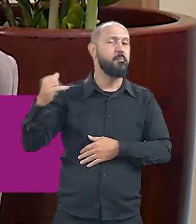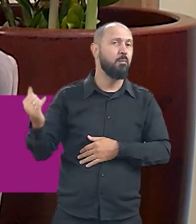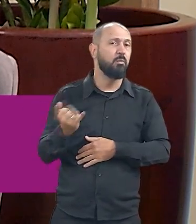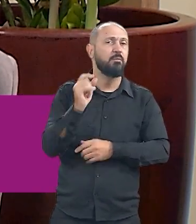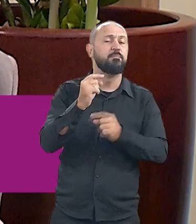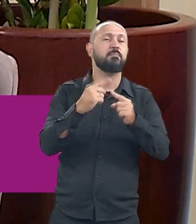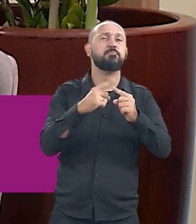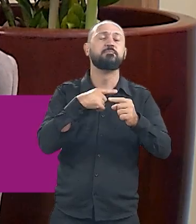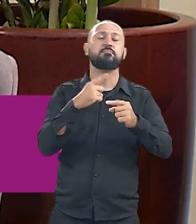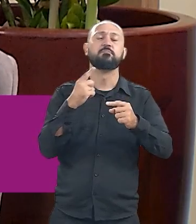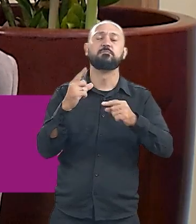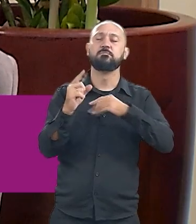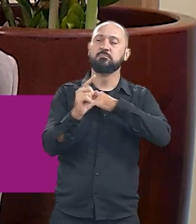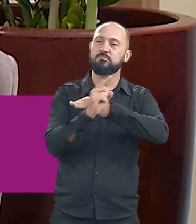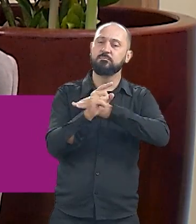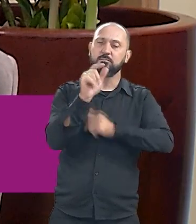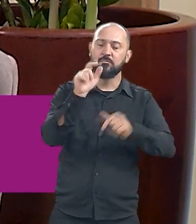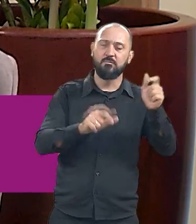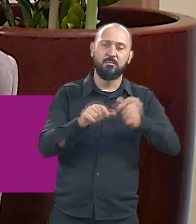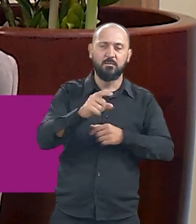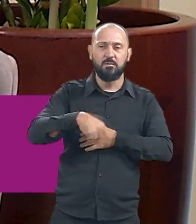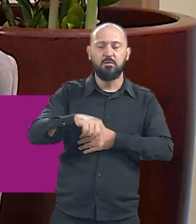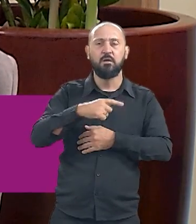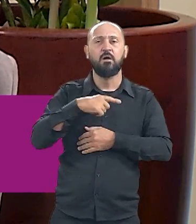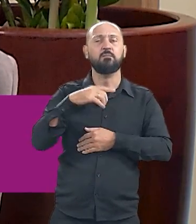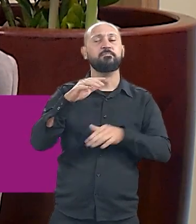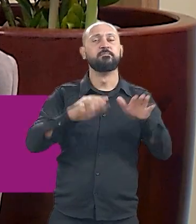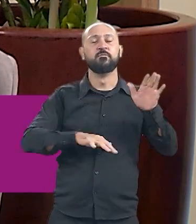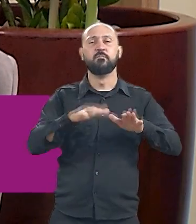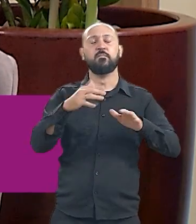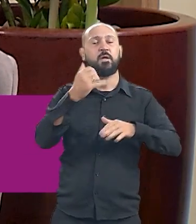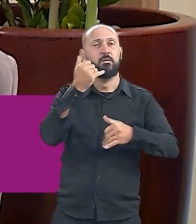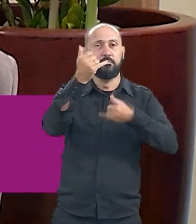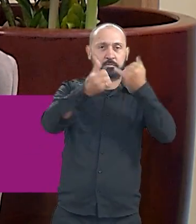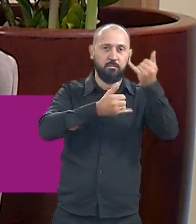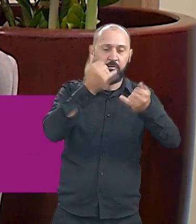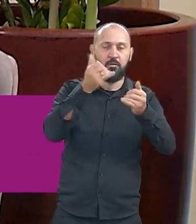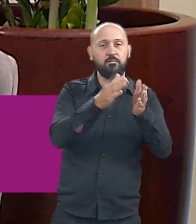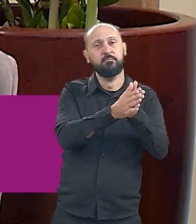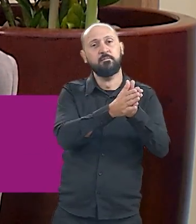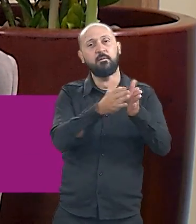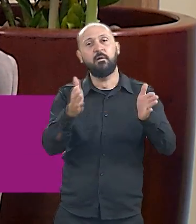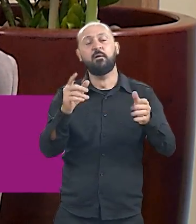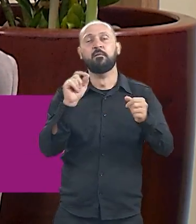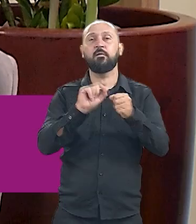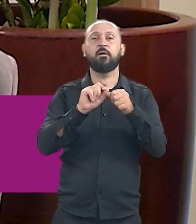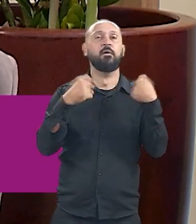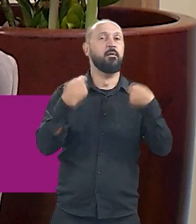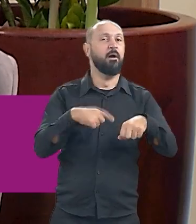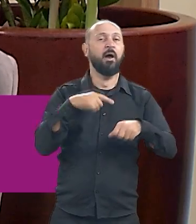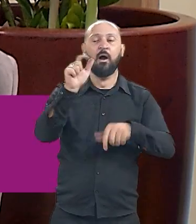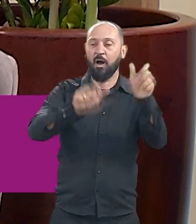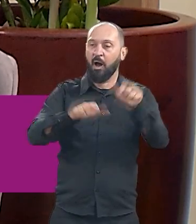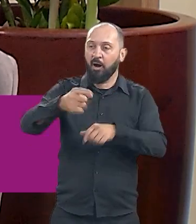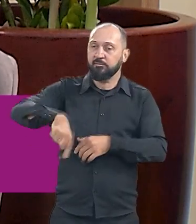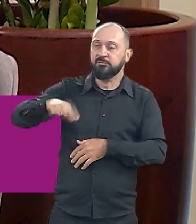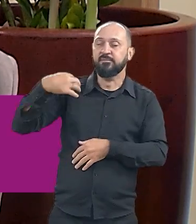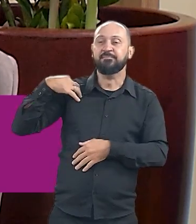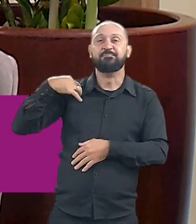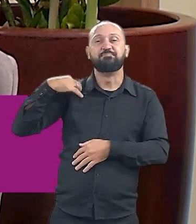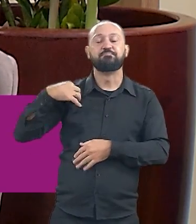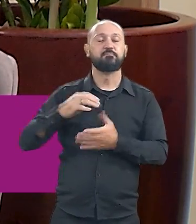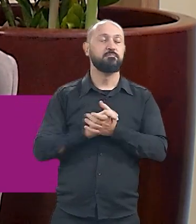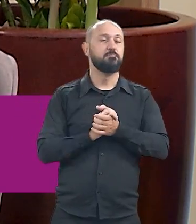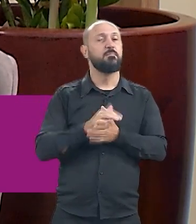pessoas que, porventura, podem ligar aí durante um plantão, precisamos desses voluntários. E você tem mais ou menos uma média, talvez falando